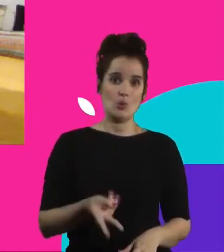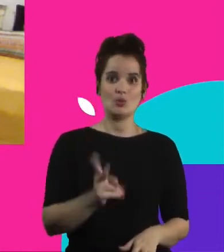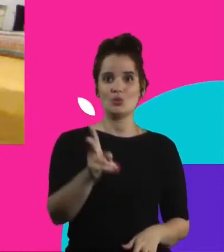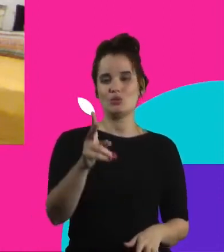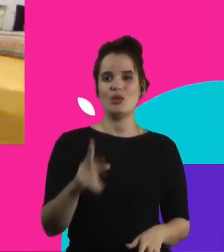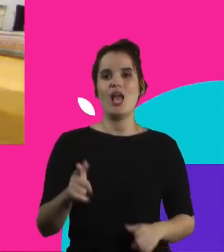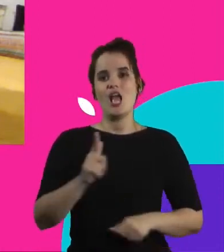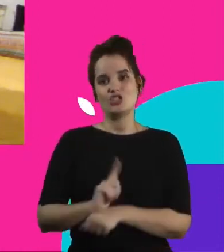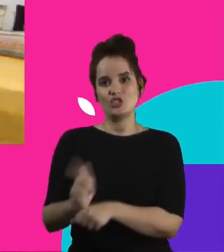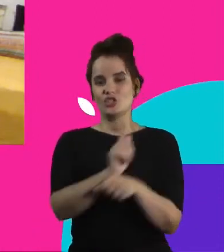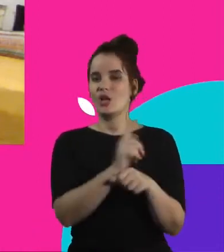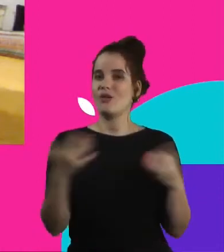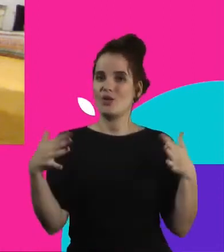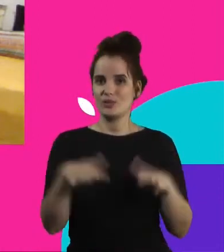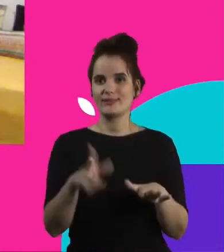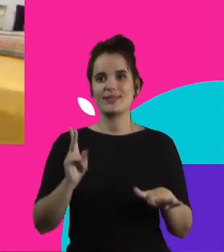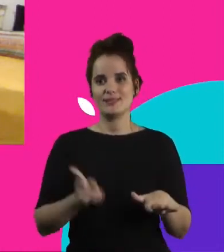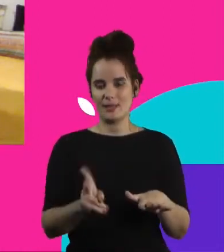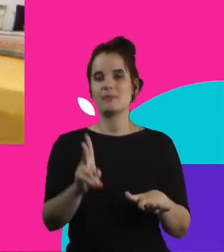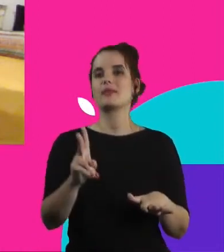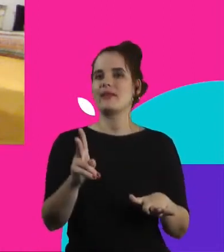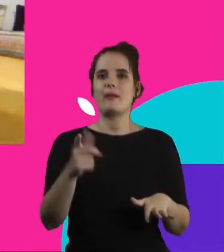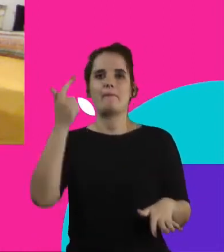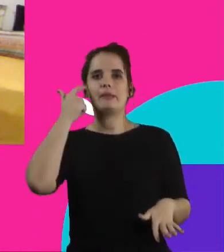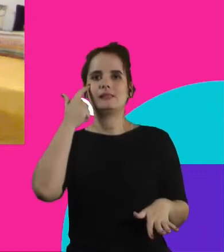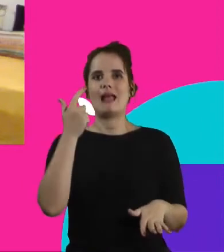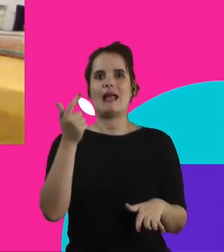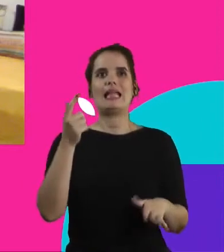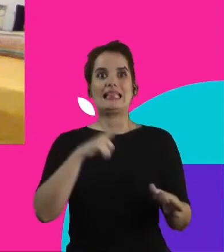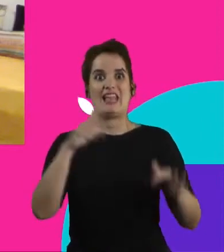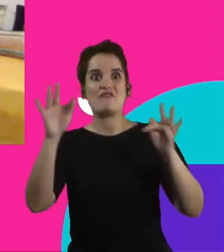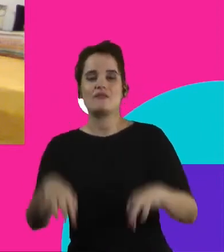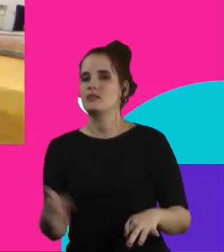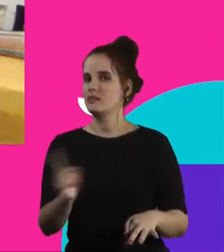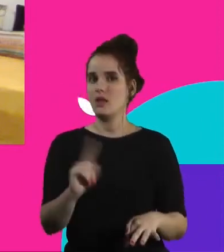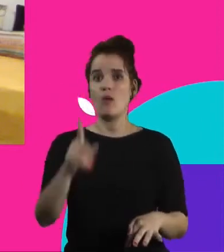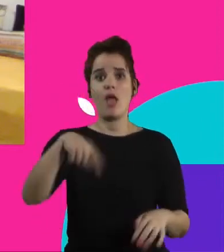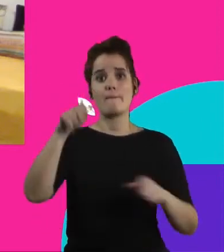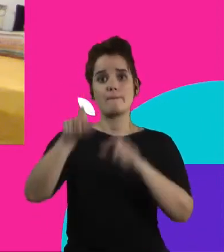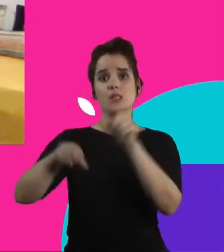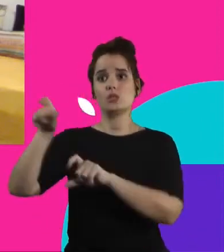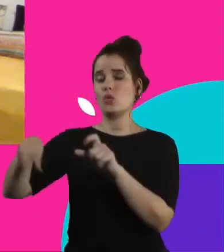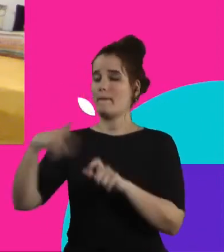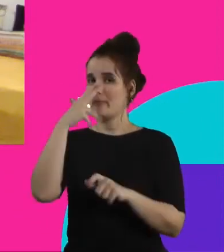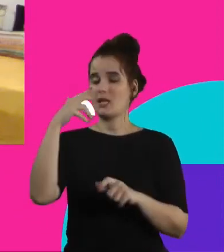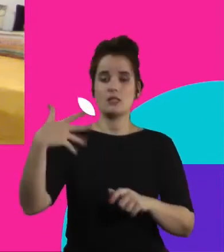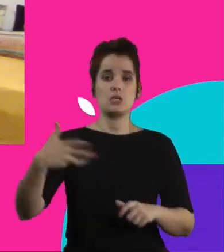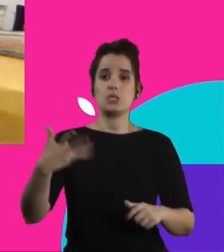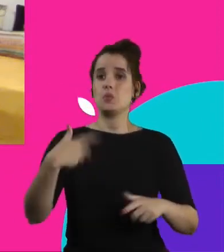gestão inclusiva tem início, meio, mas não tem fim, né? Porque lidar com pessoas é essa dinâmica constante,